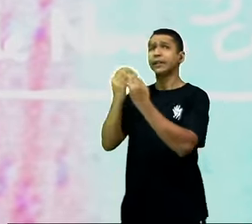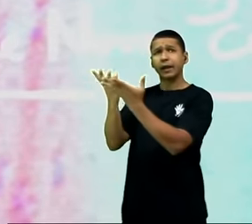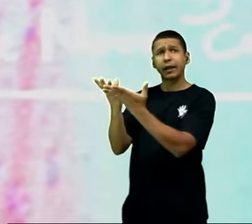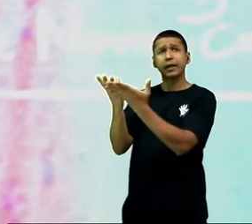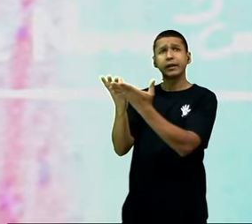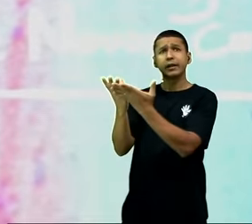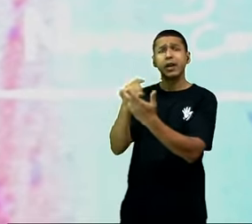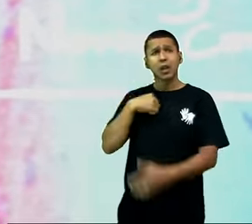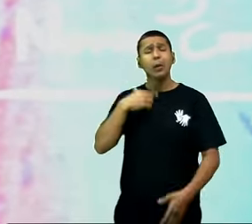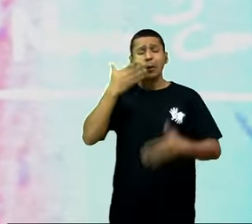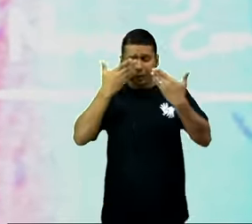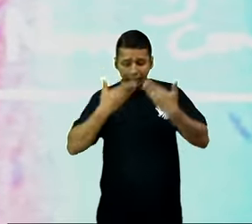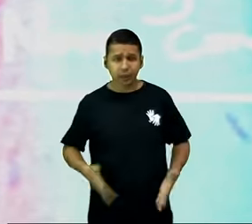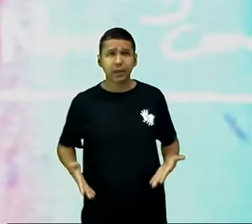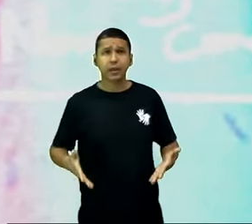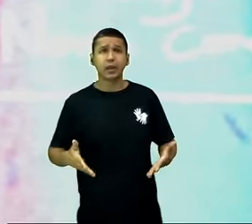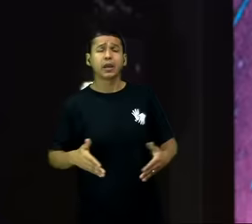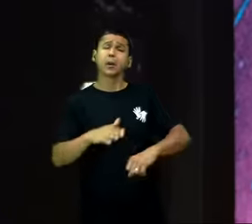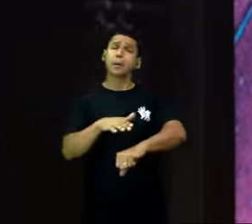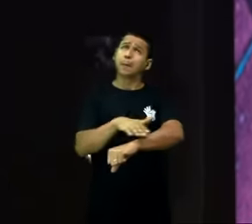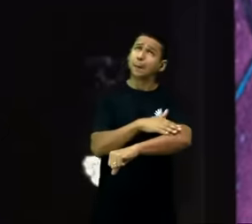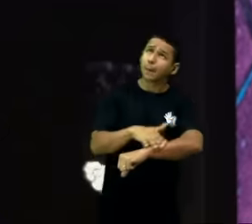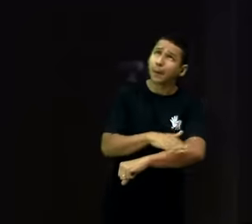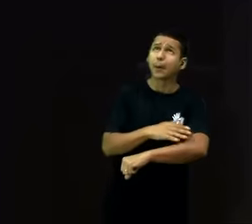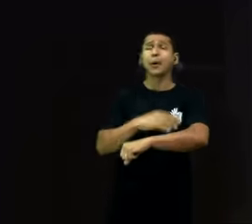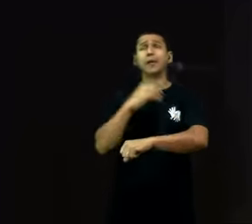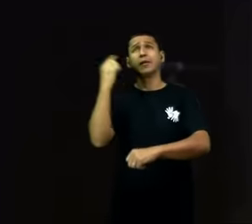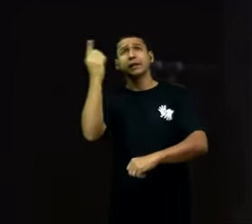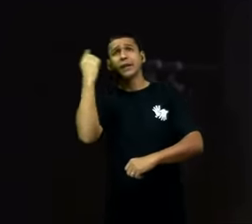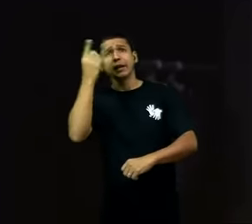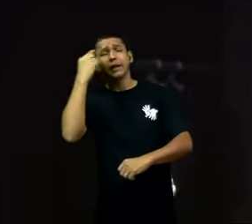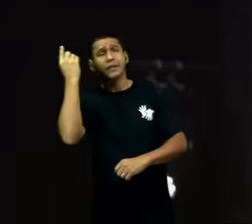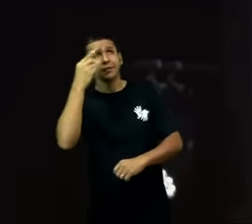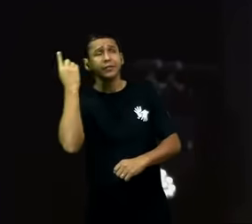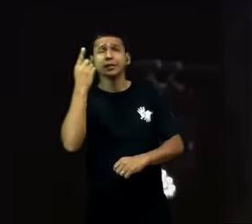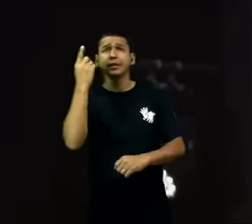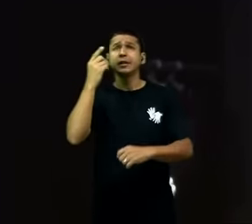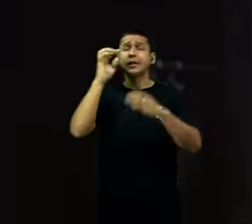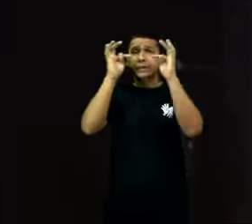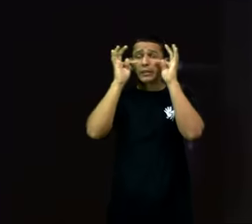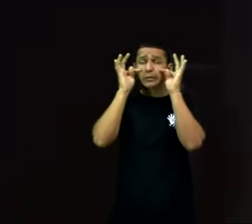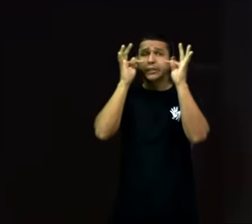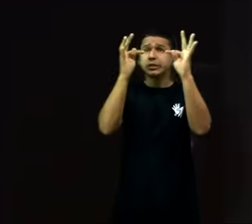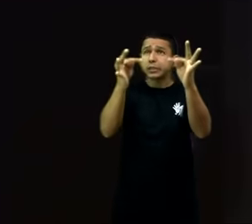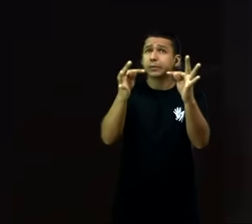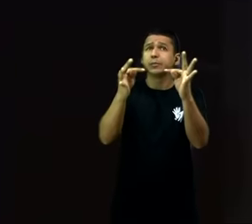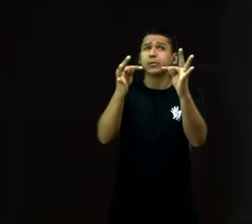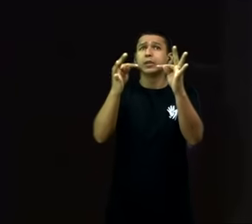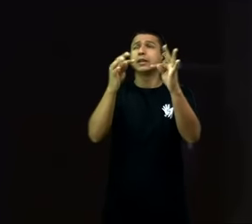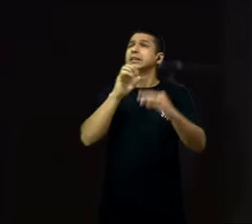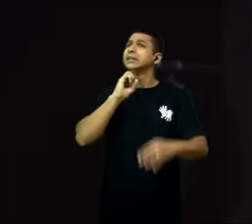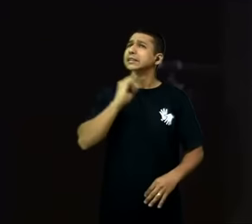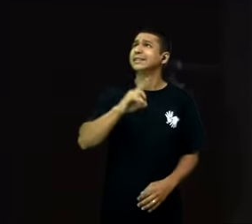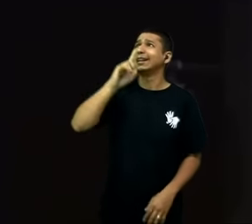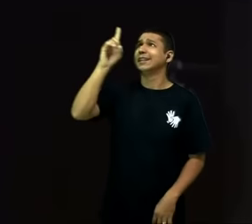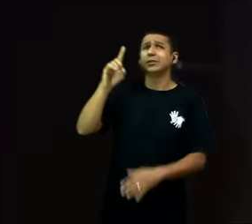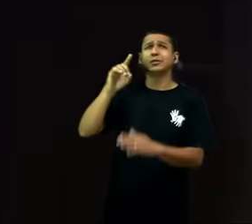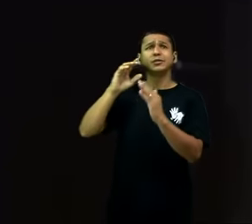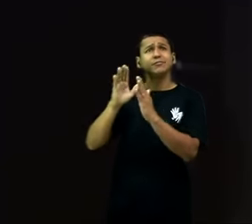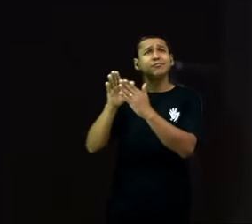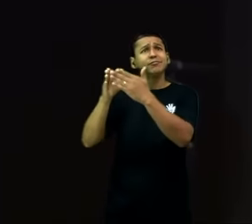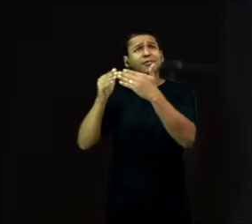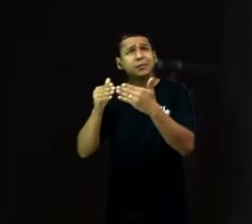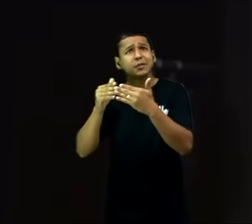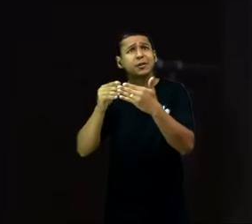Isaac, vamos lá, Davi, José. Todos eles são testemunha, a prova viva de que se é Deus que está te pedindo, meu amigo,